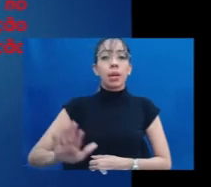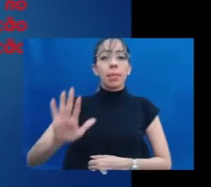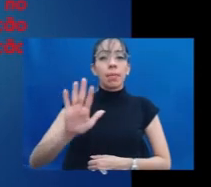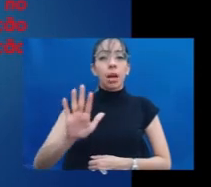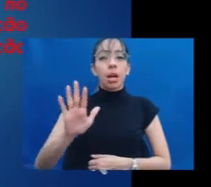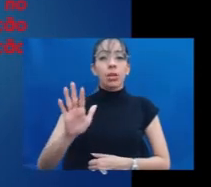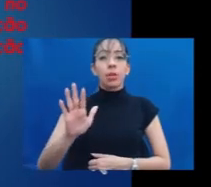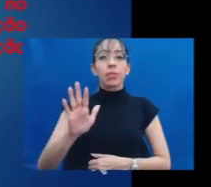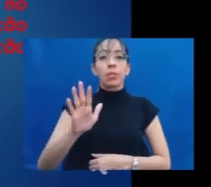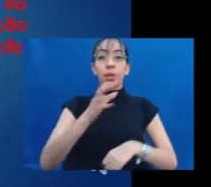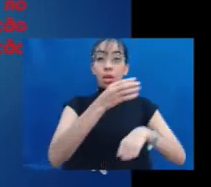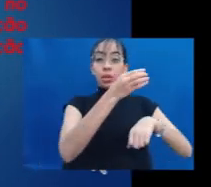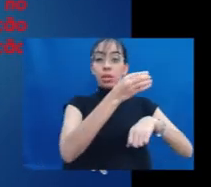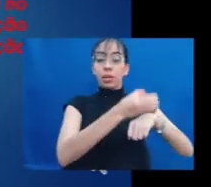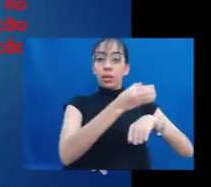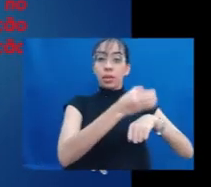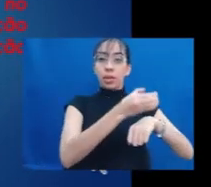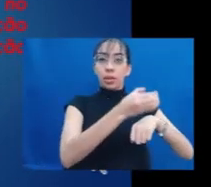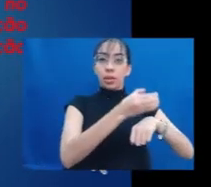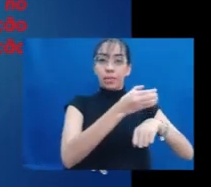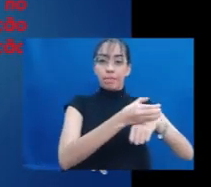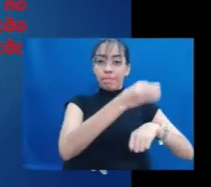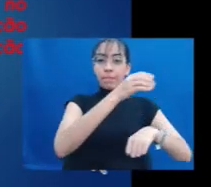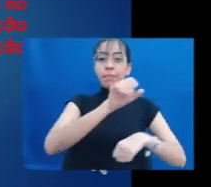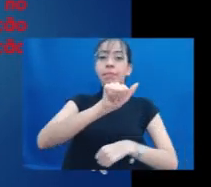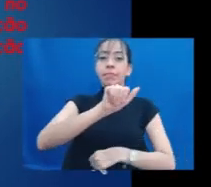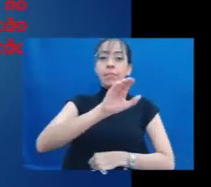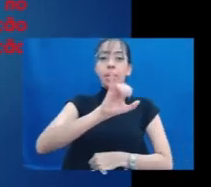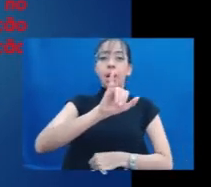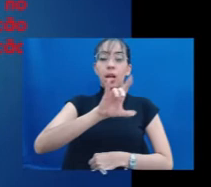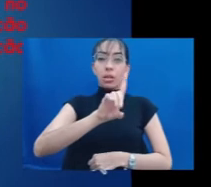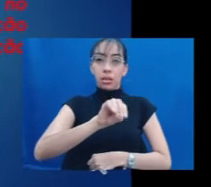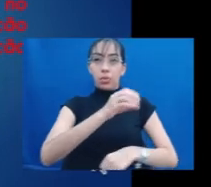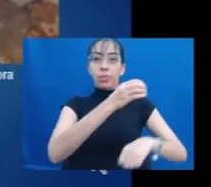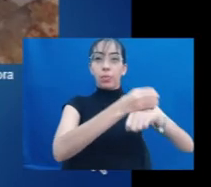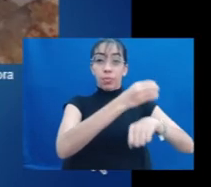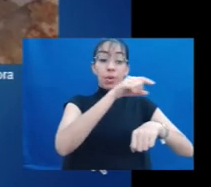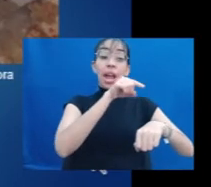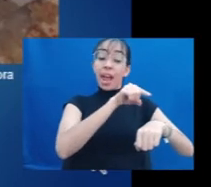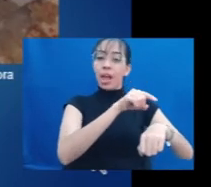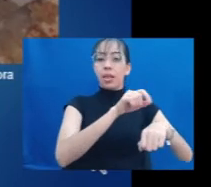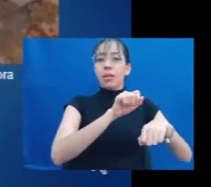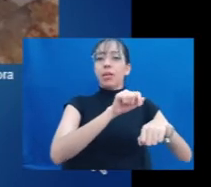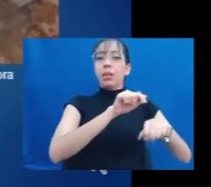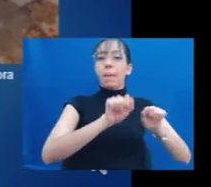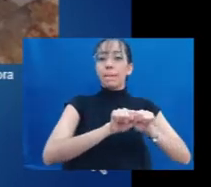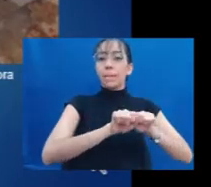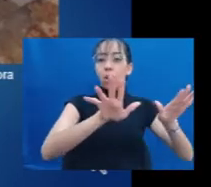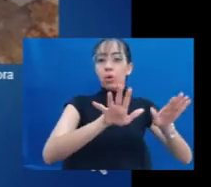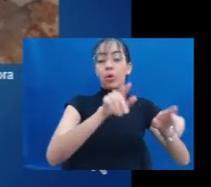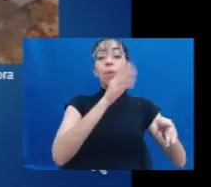Então, a gente tem a imagem aqui do tanque de aço que se rompeu, então foi esse tanque que veio amputar o braço